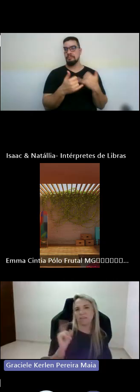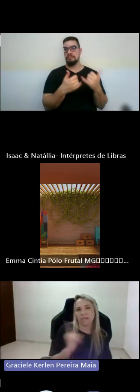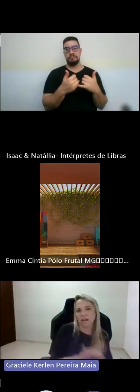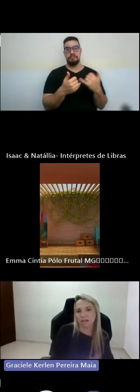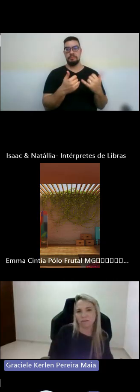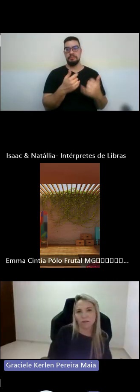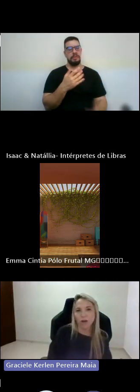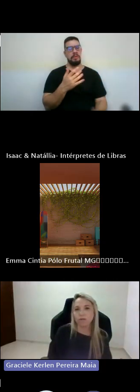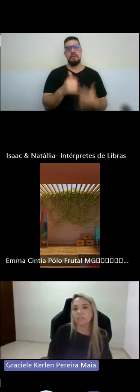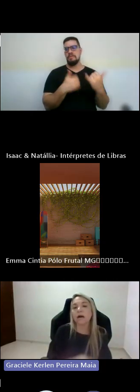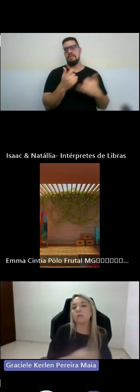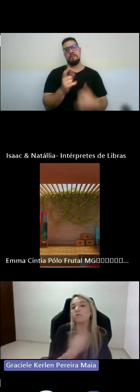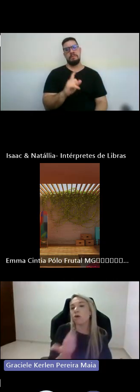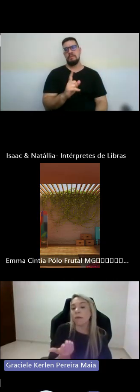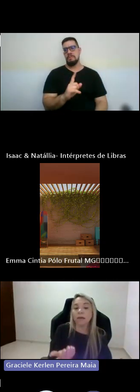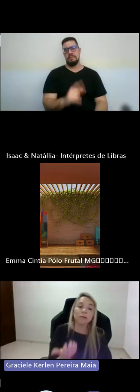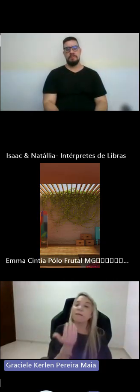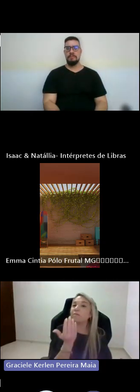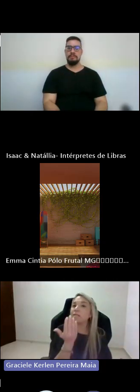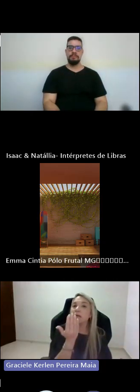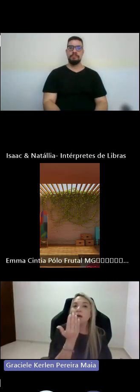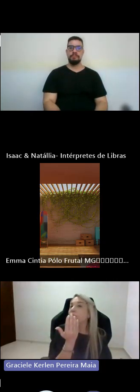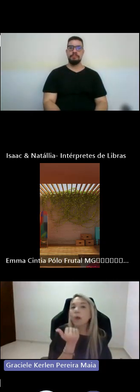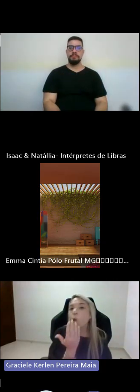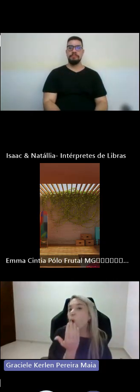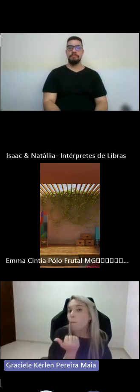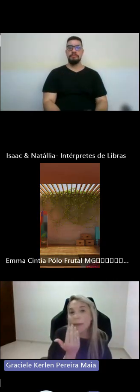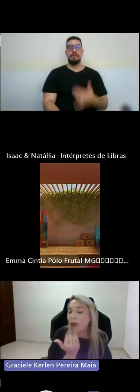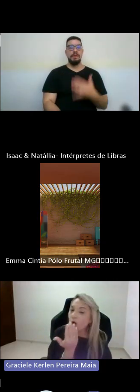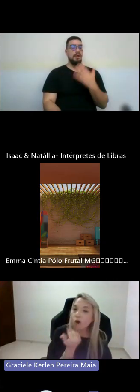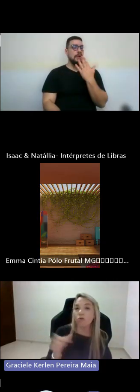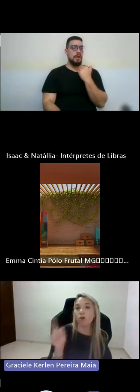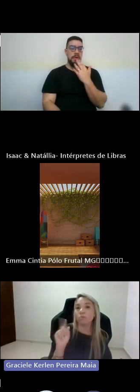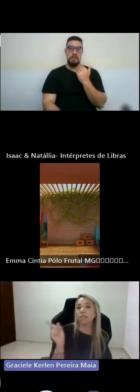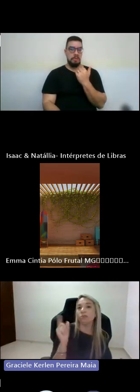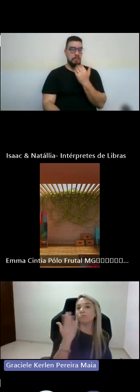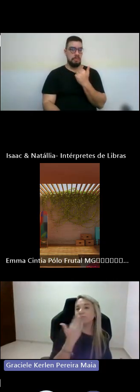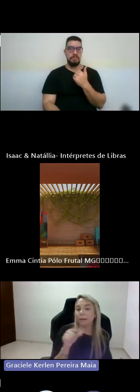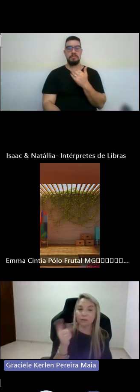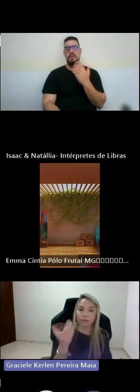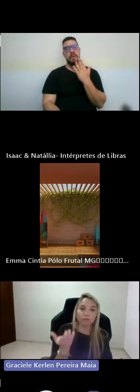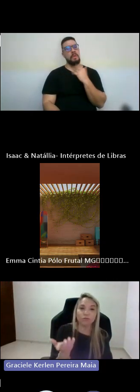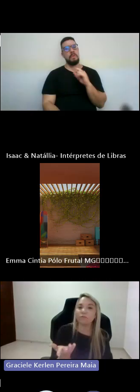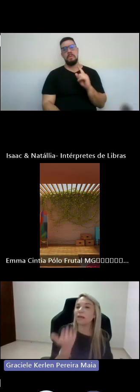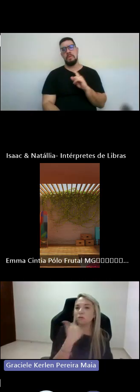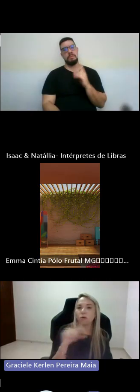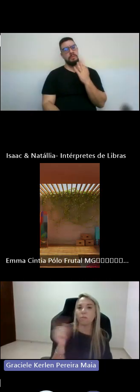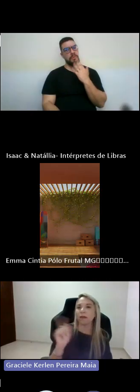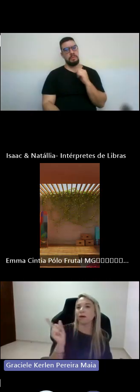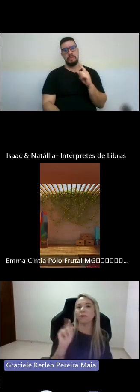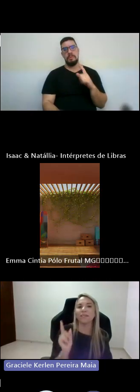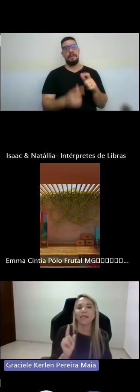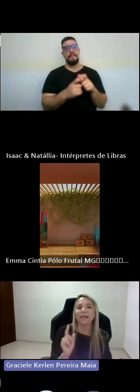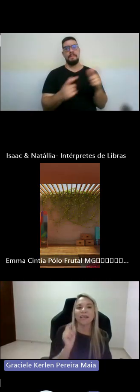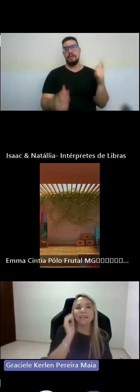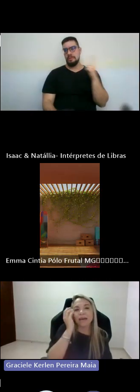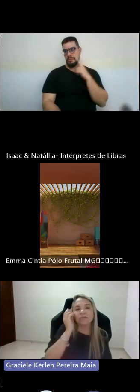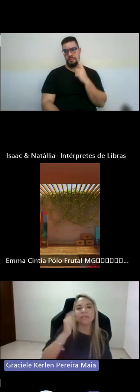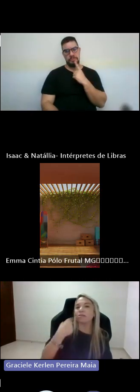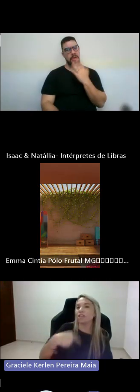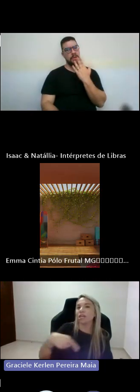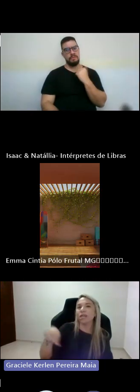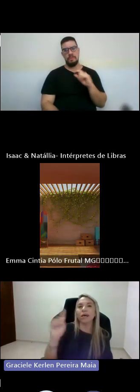Ou brincar, não. O sinal de comer, você pode fazer não comer ou como não. A maioria dos SUS fazem comer, não.